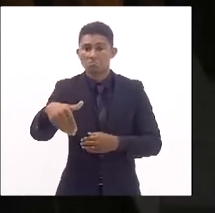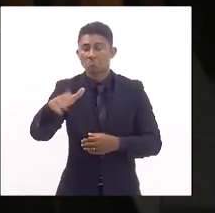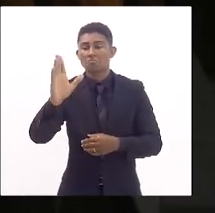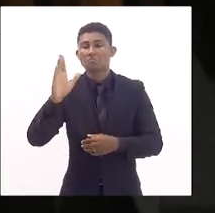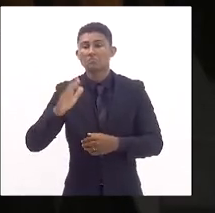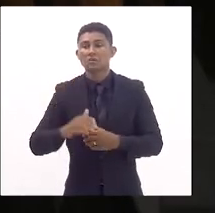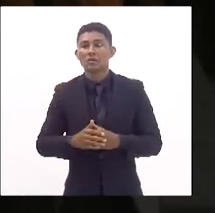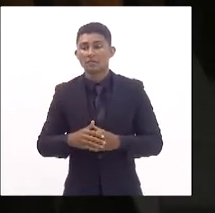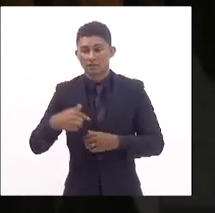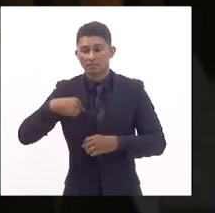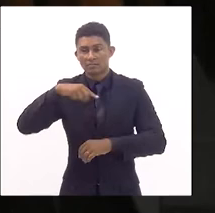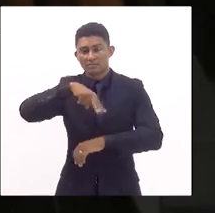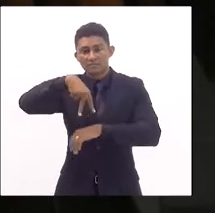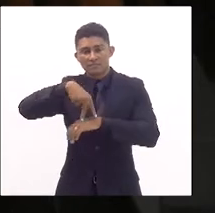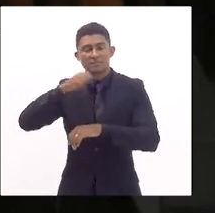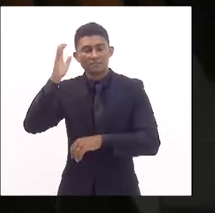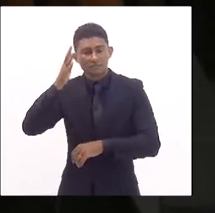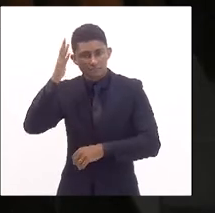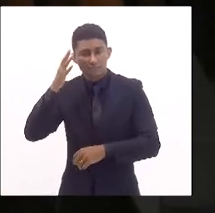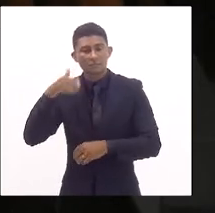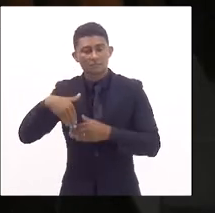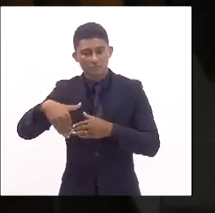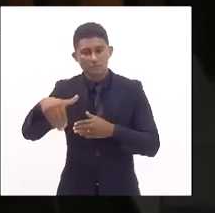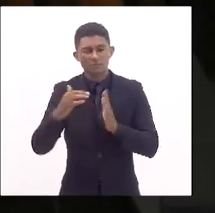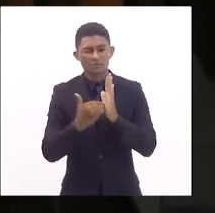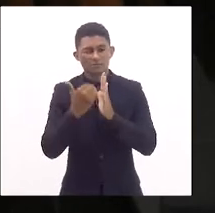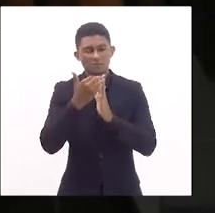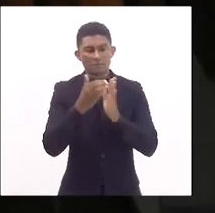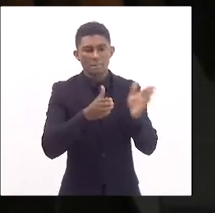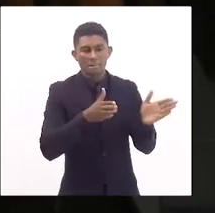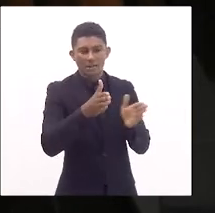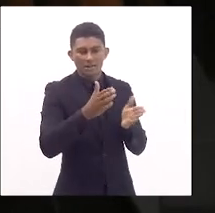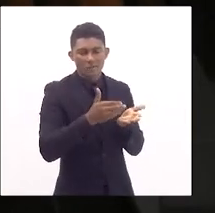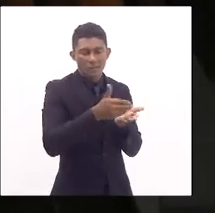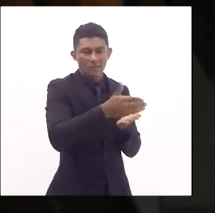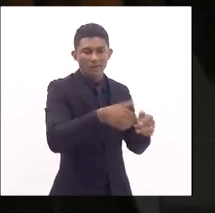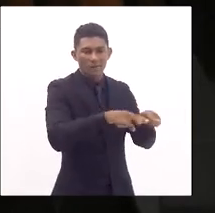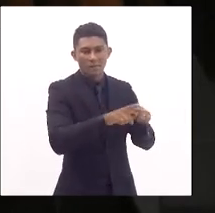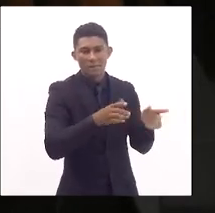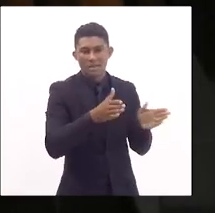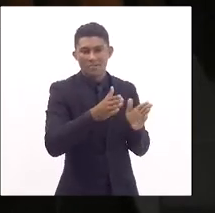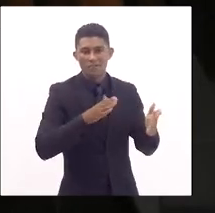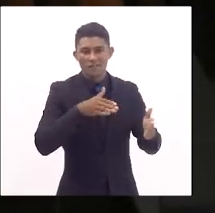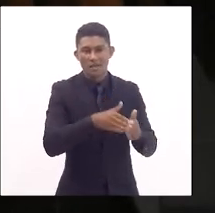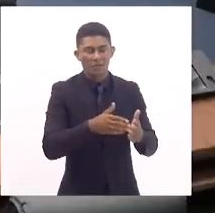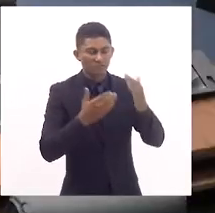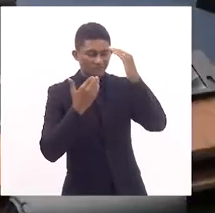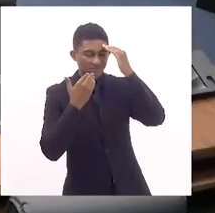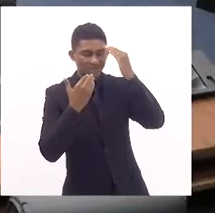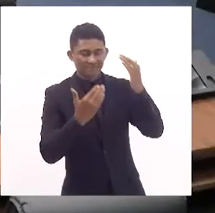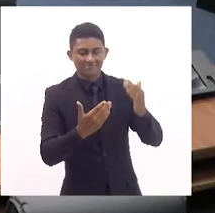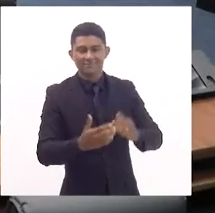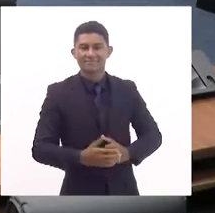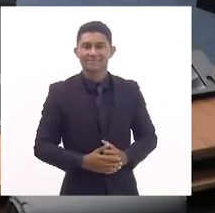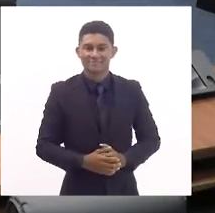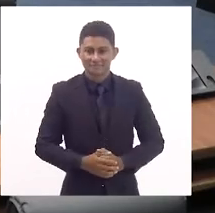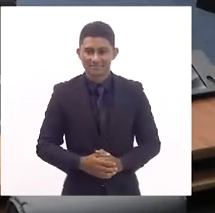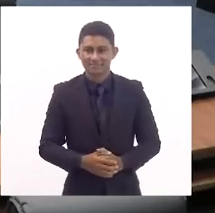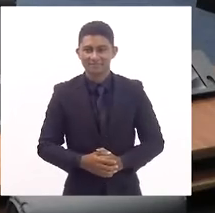falar que no Posto Isto é o expediente inicial no expediente final muito obrigado senhora presidente